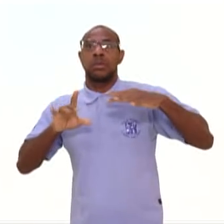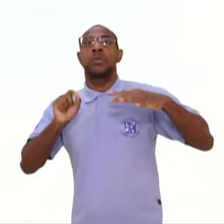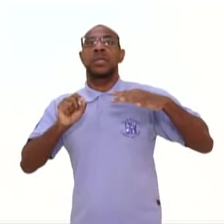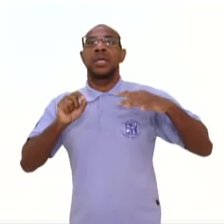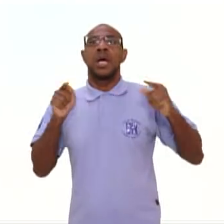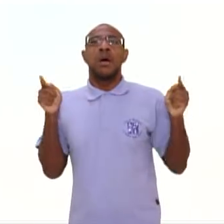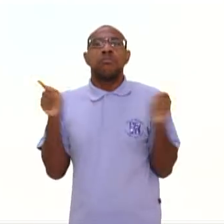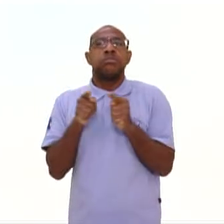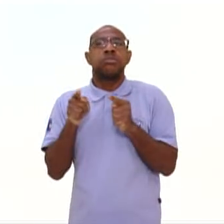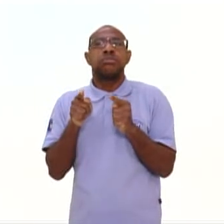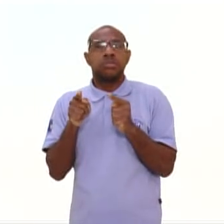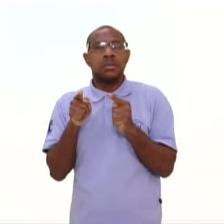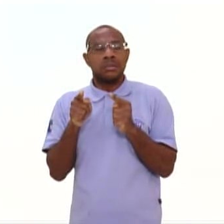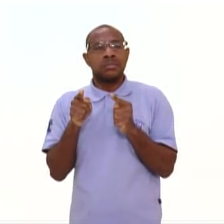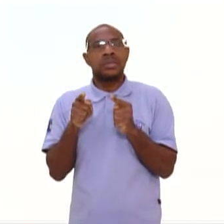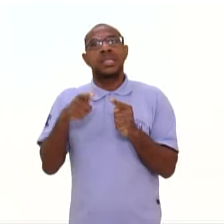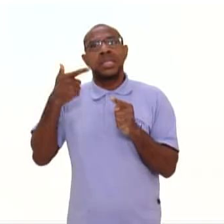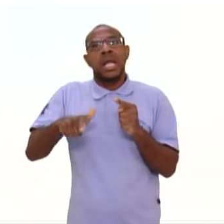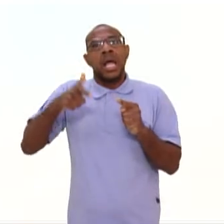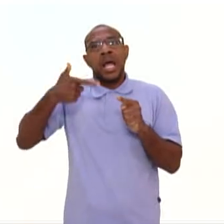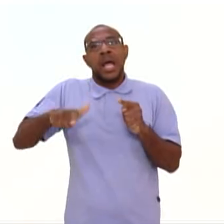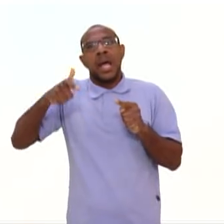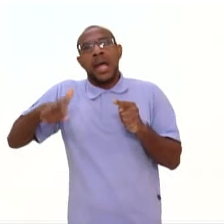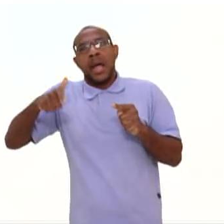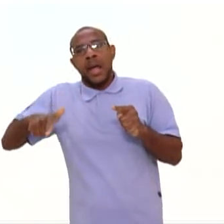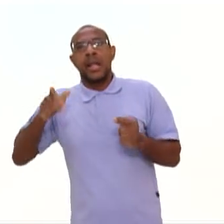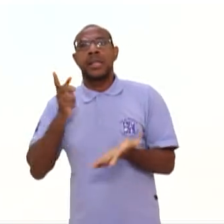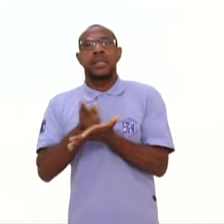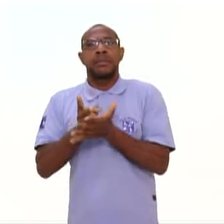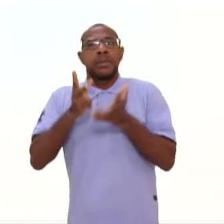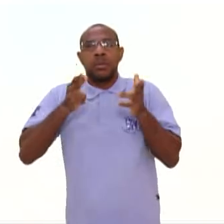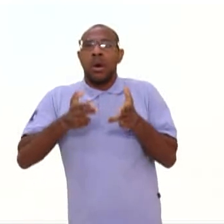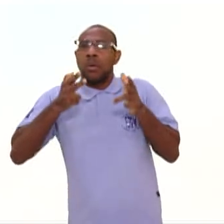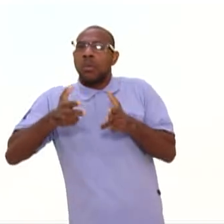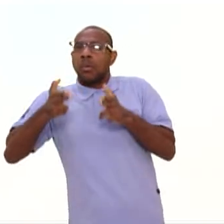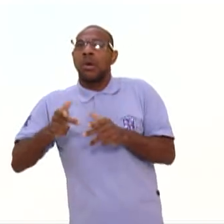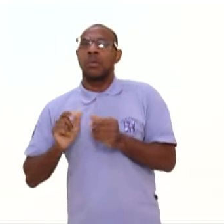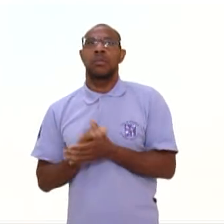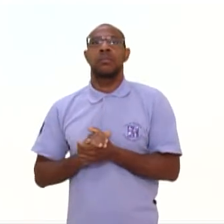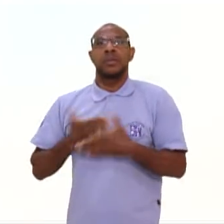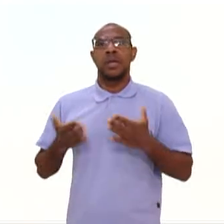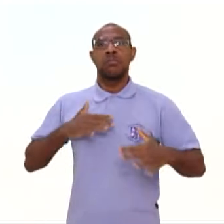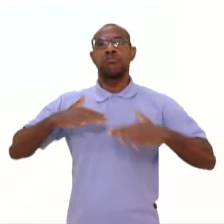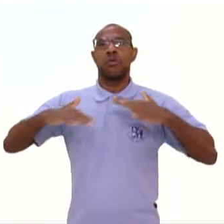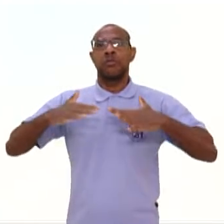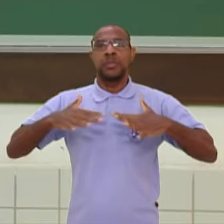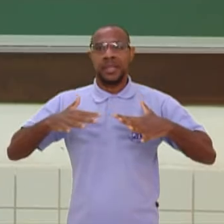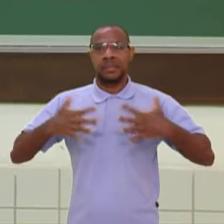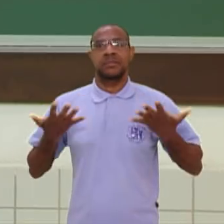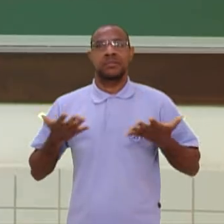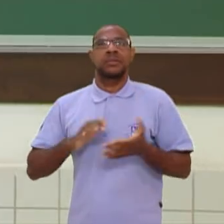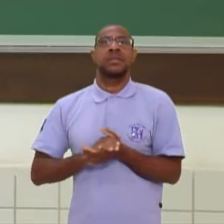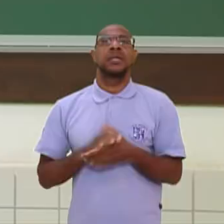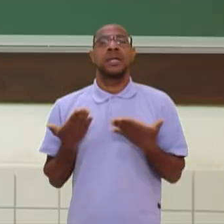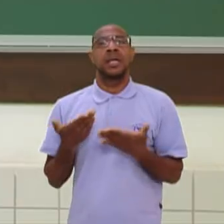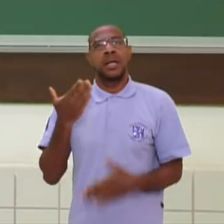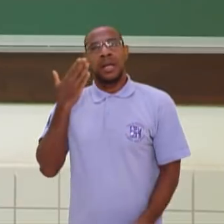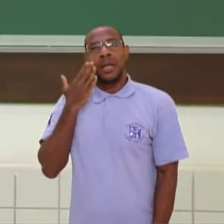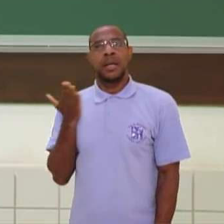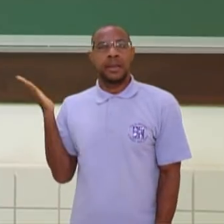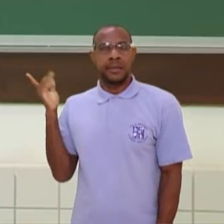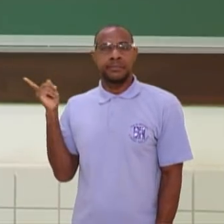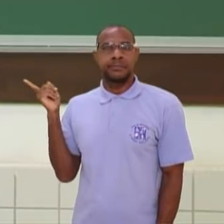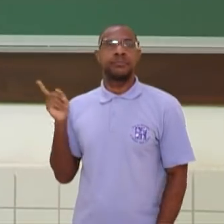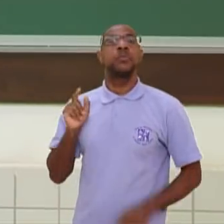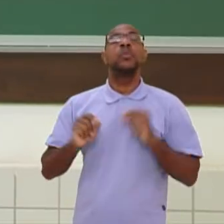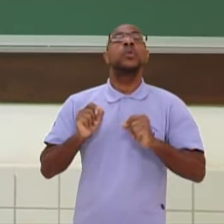curta duração que se repetem em intervalos de tempos iguais, ou seja, em movimentos periódicos. Quando a gente vai estar